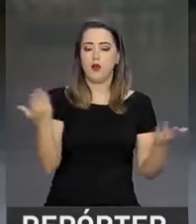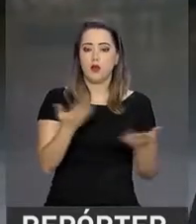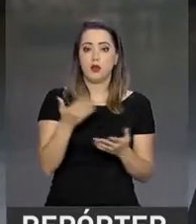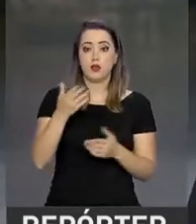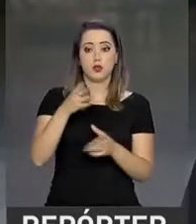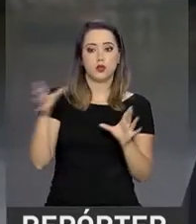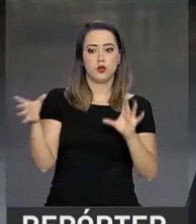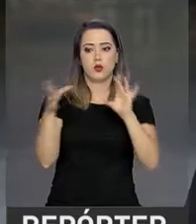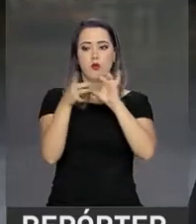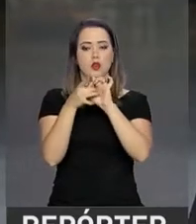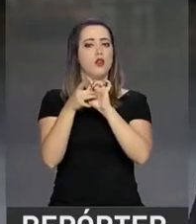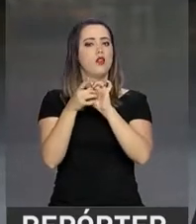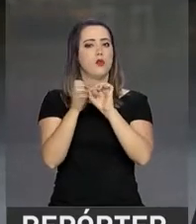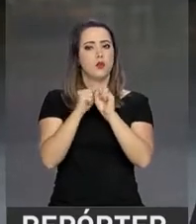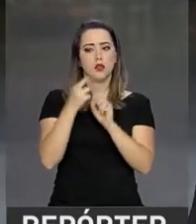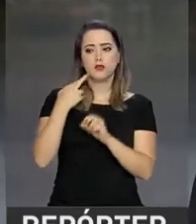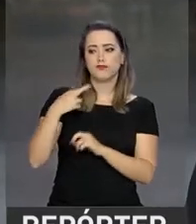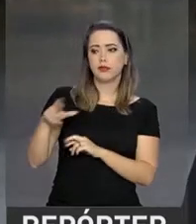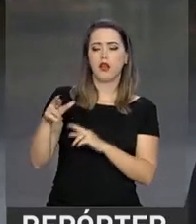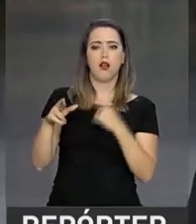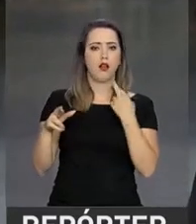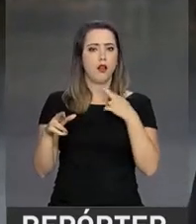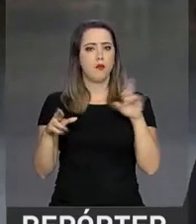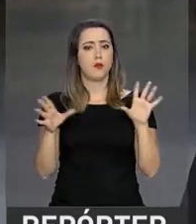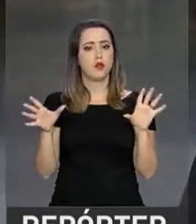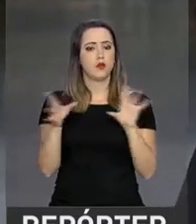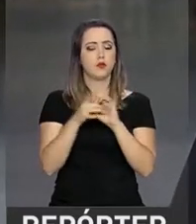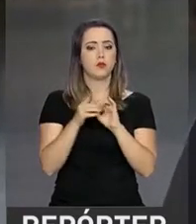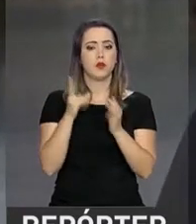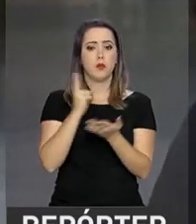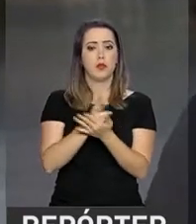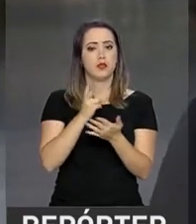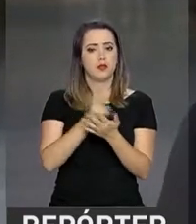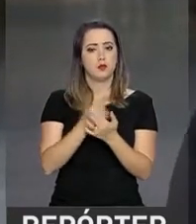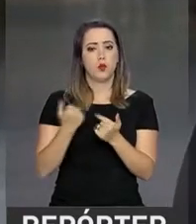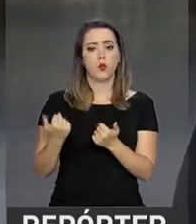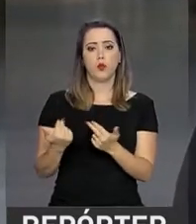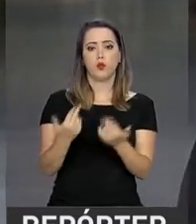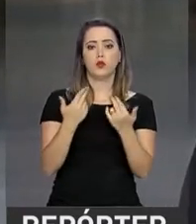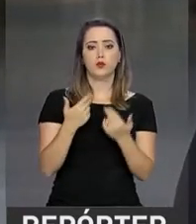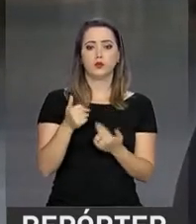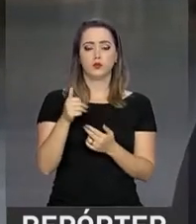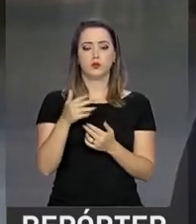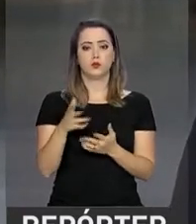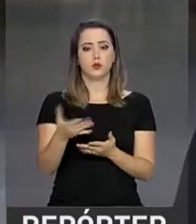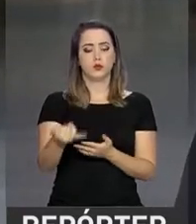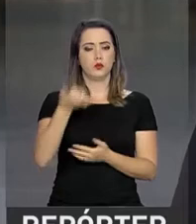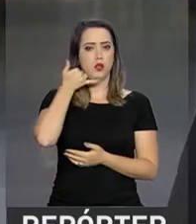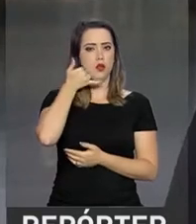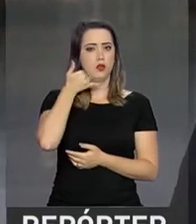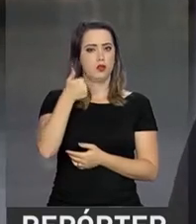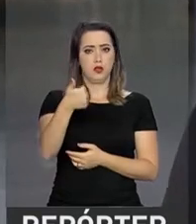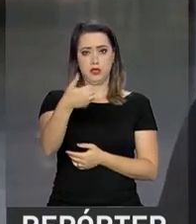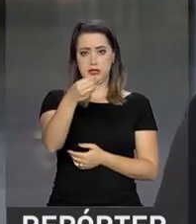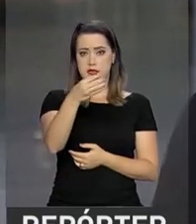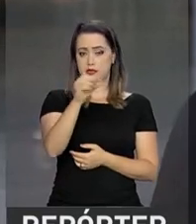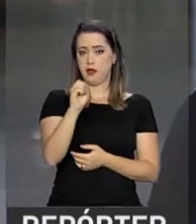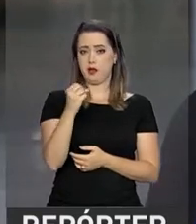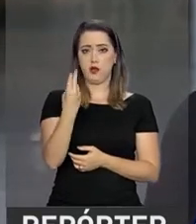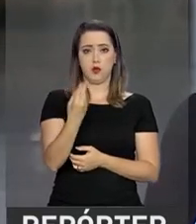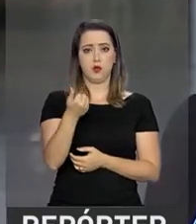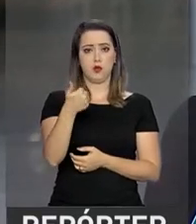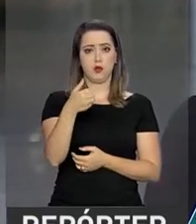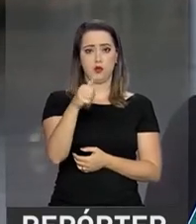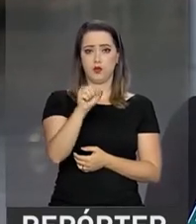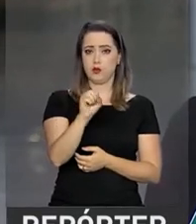ela pudesse fazer essa denúncia diretamente para o Disque 100. Da mesma forma, quando o Disque recebesse ligações para fazer denúncia